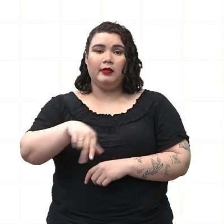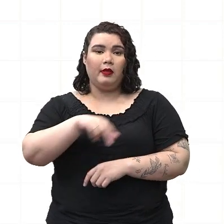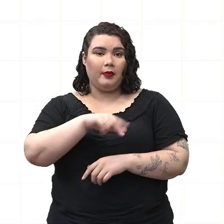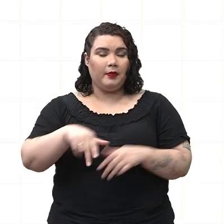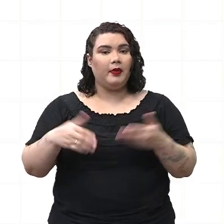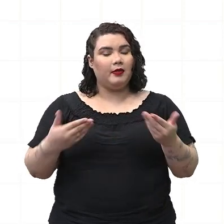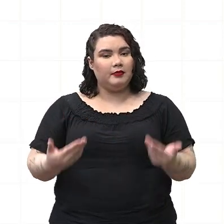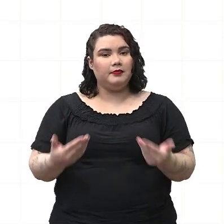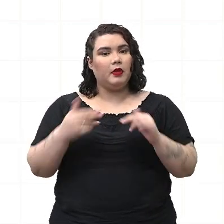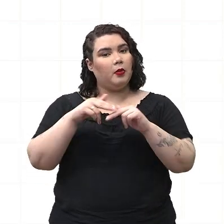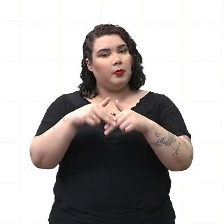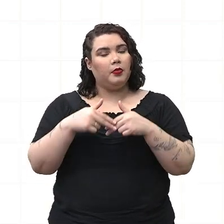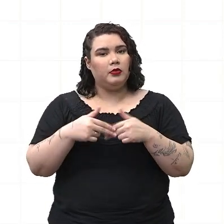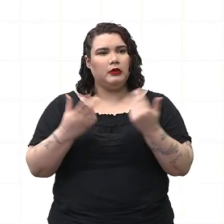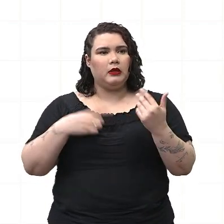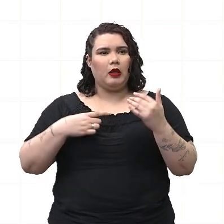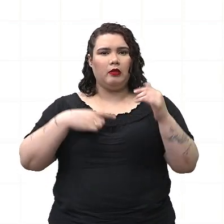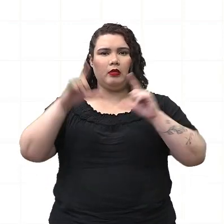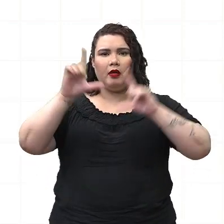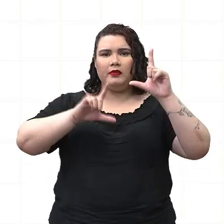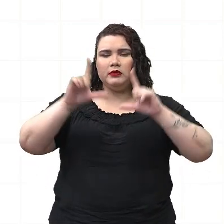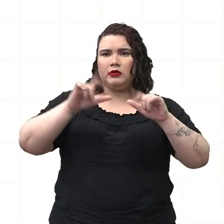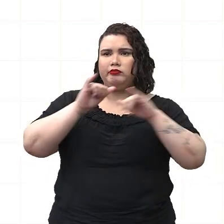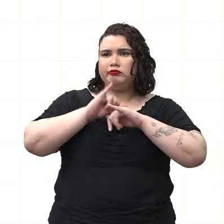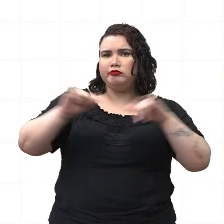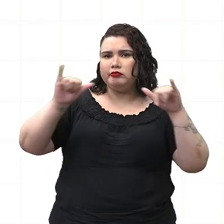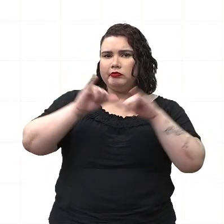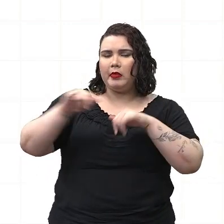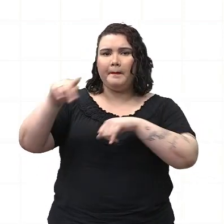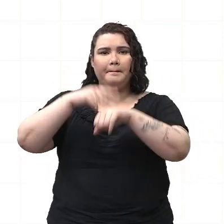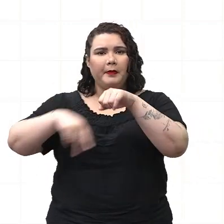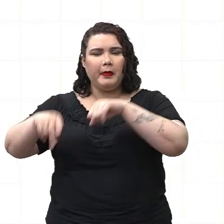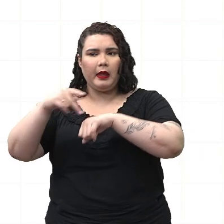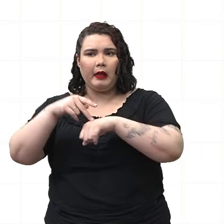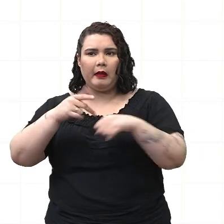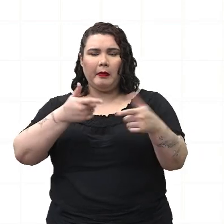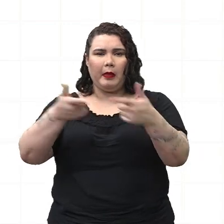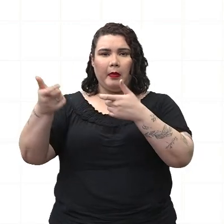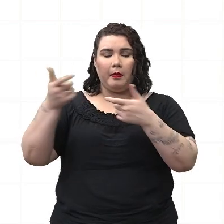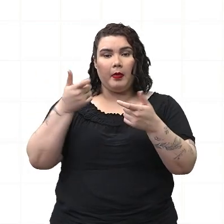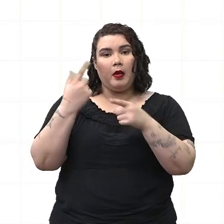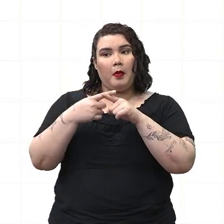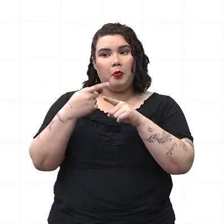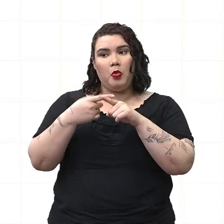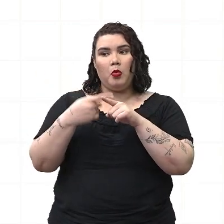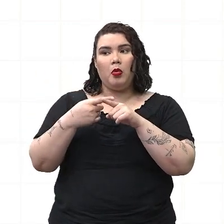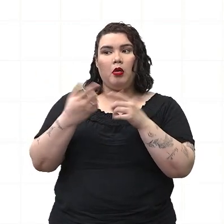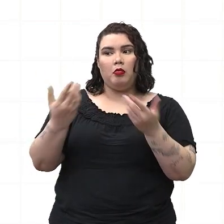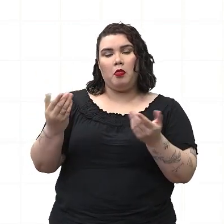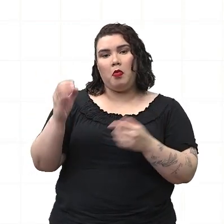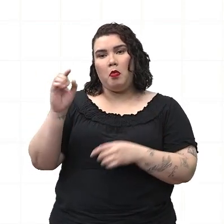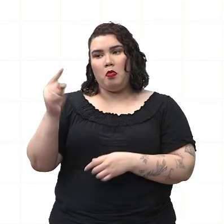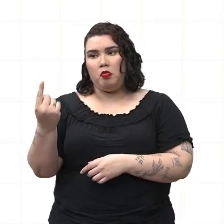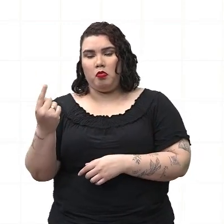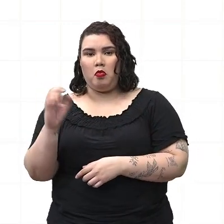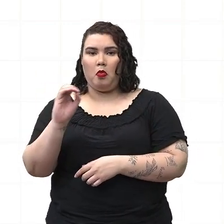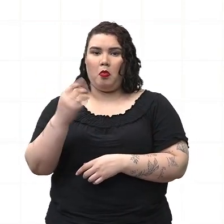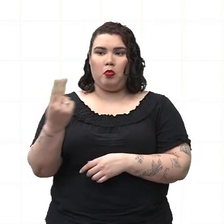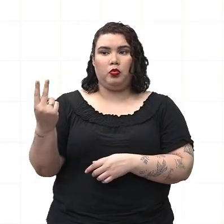que nos noticiários aí a gente vê esses países se enfrentando, geralmente é porque um deles, né, ou os dois ao mesmo